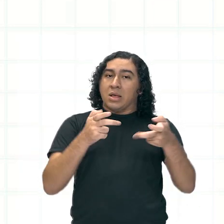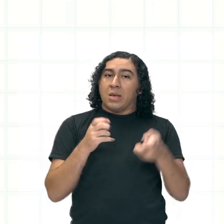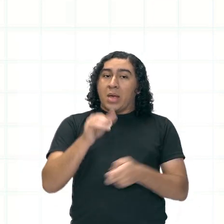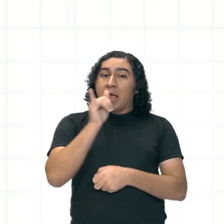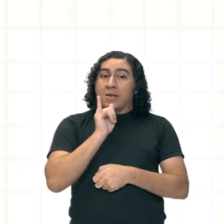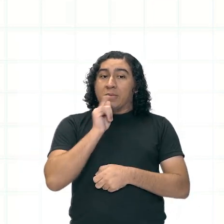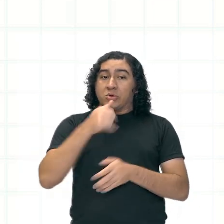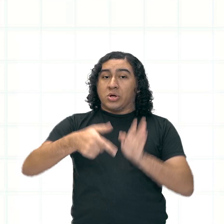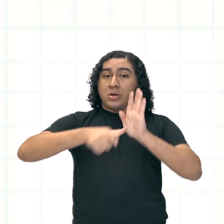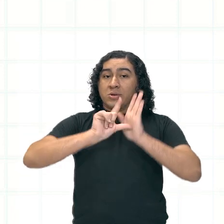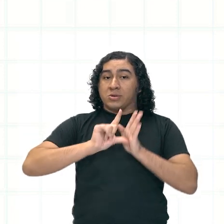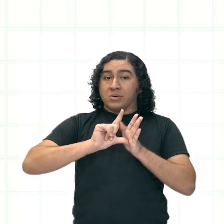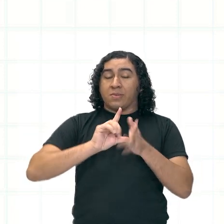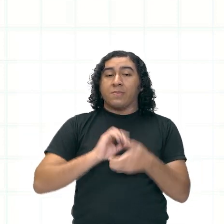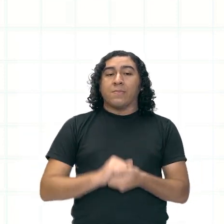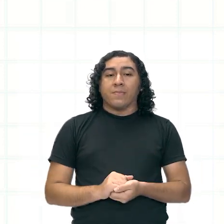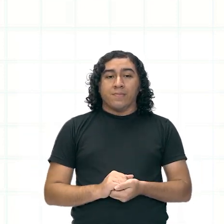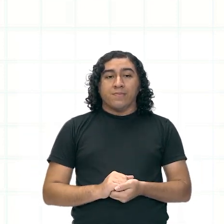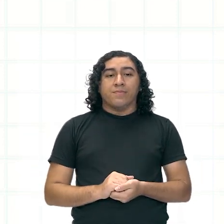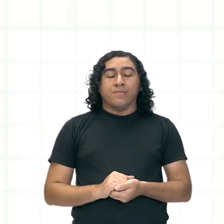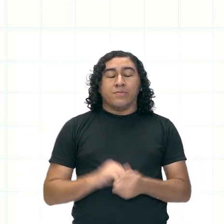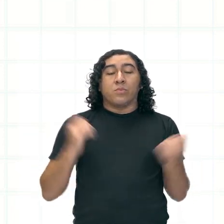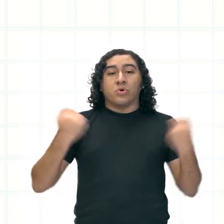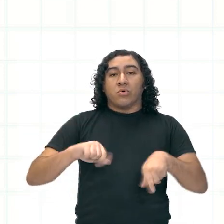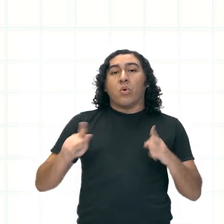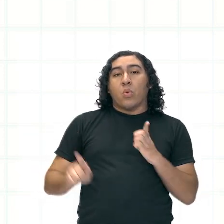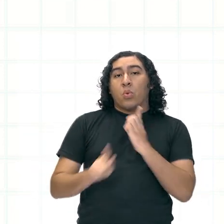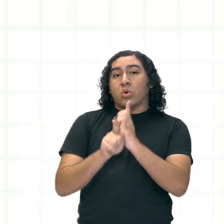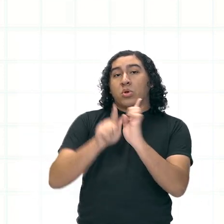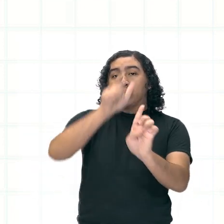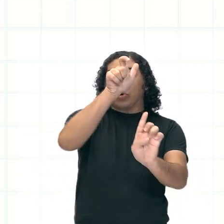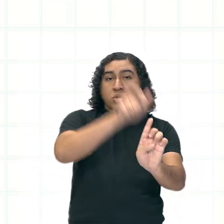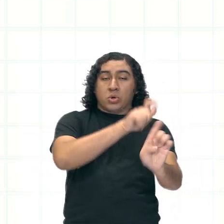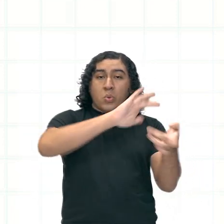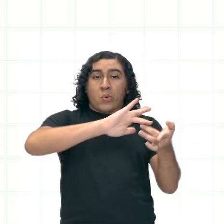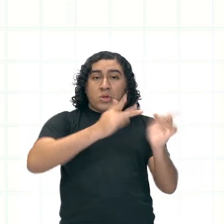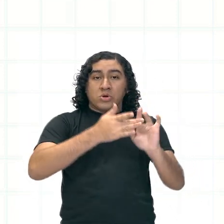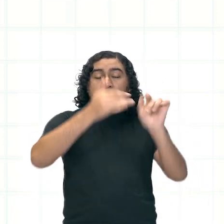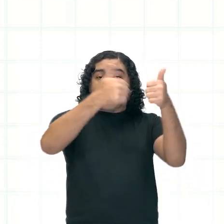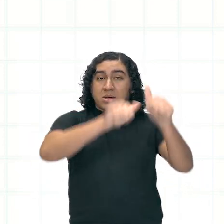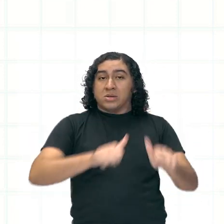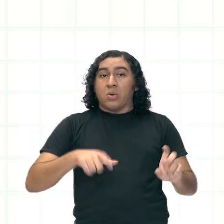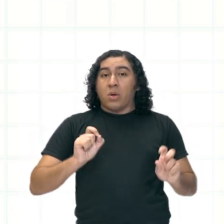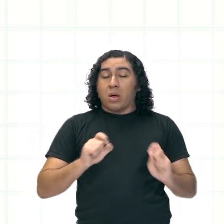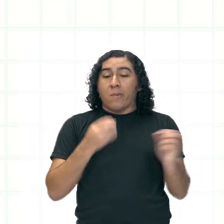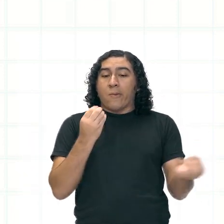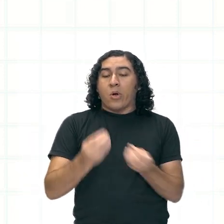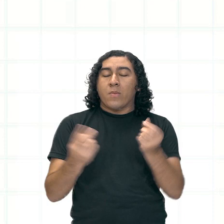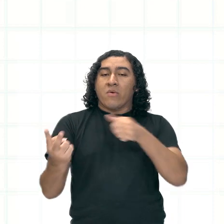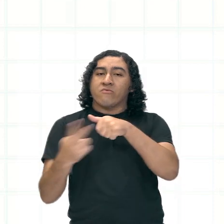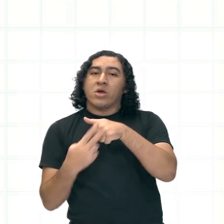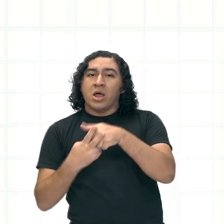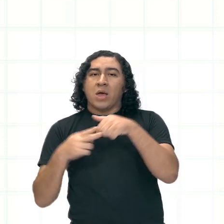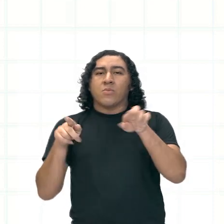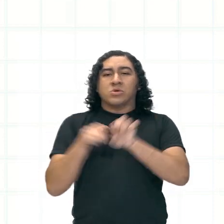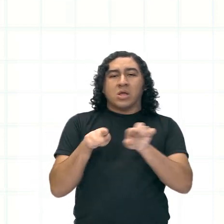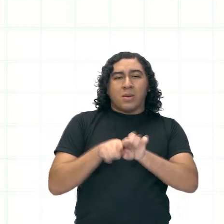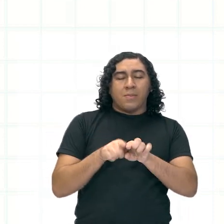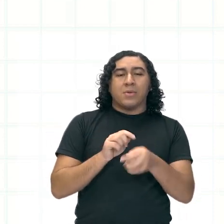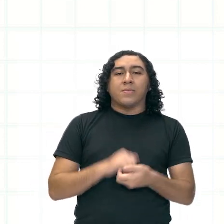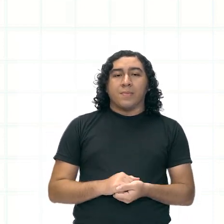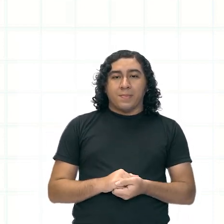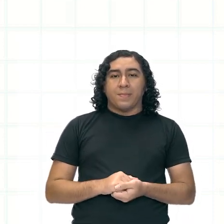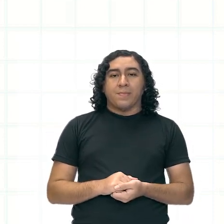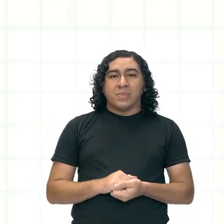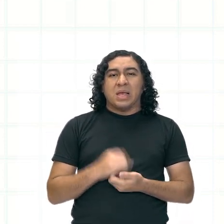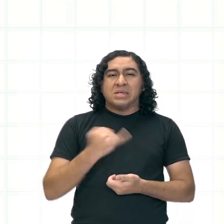exemplos anteriores, eu conseguia determinar o sujeito pelo contexto, certo? Analisando a forma verbal,